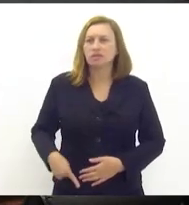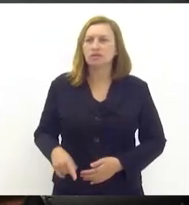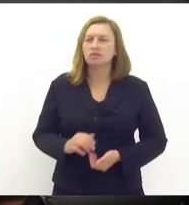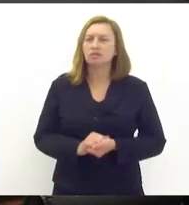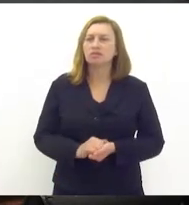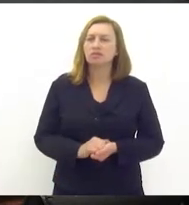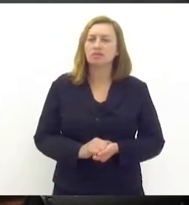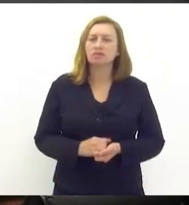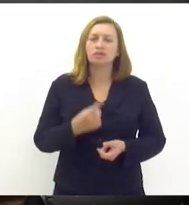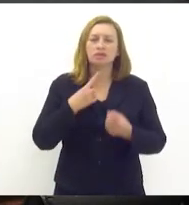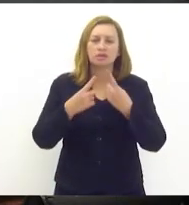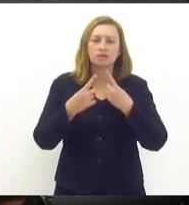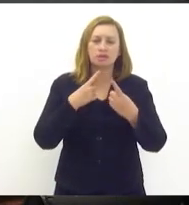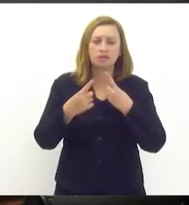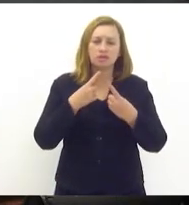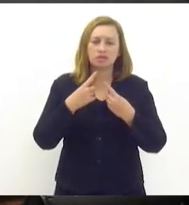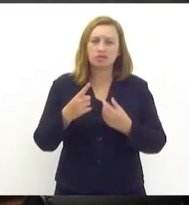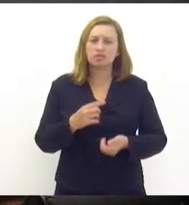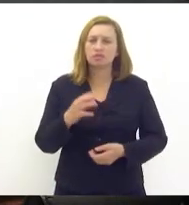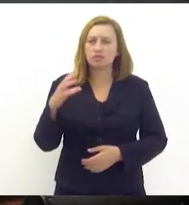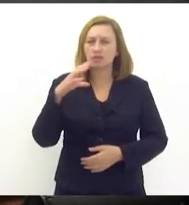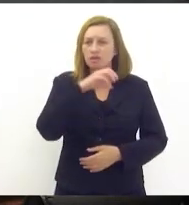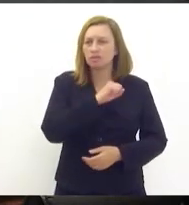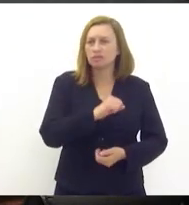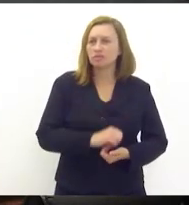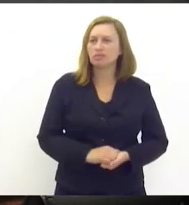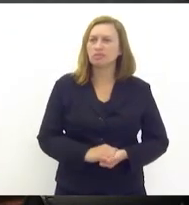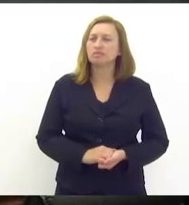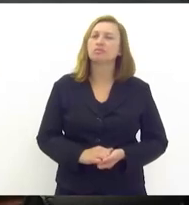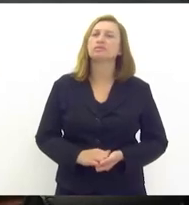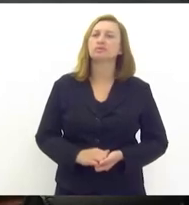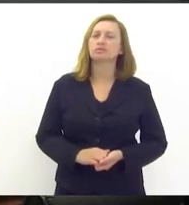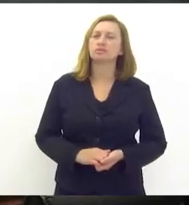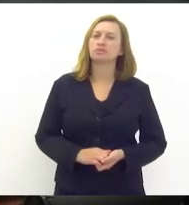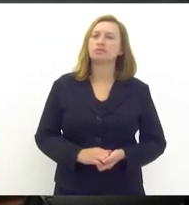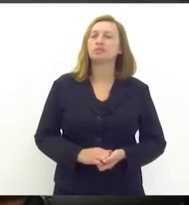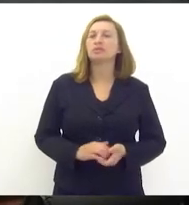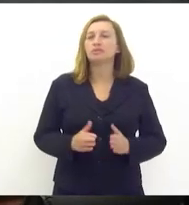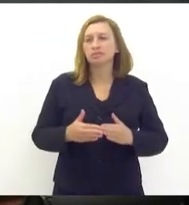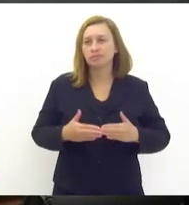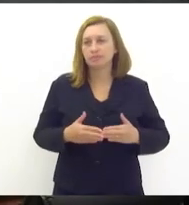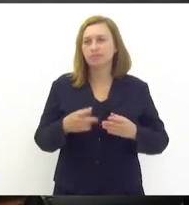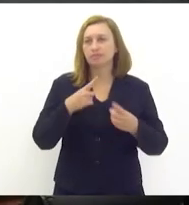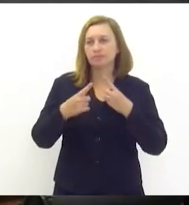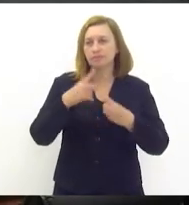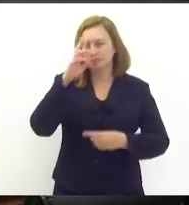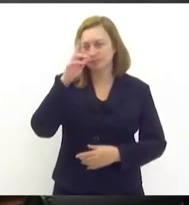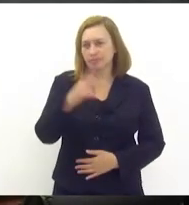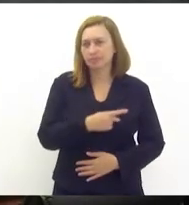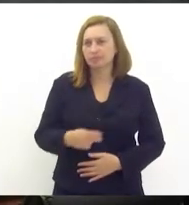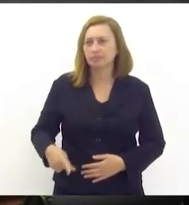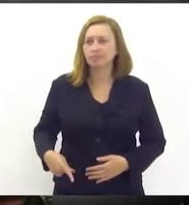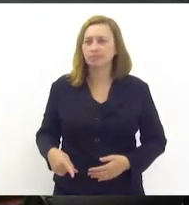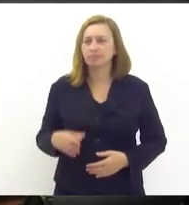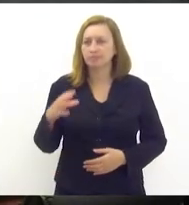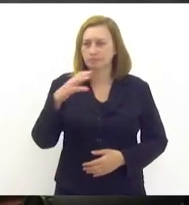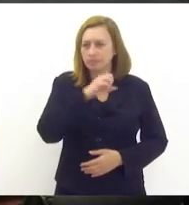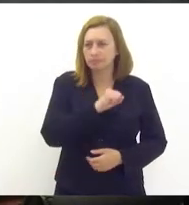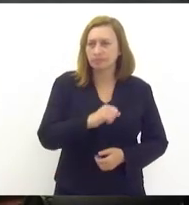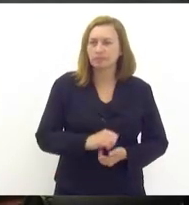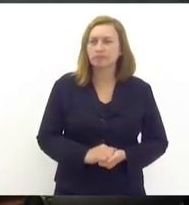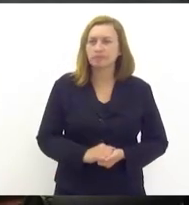vamos lá estamos aqui muito rápido se eu me permite discutir se o presidente muito rápido